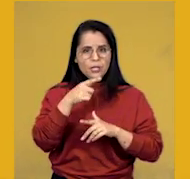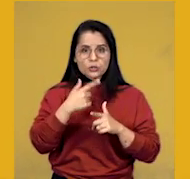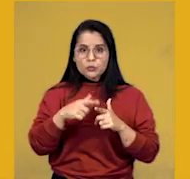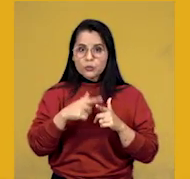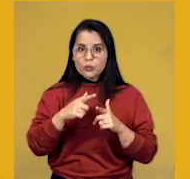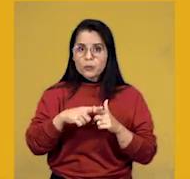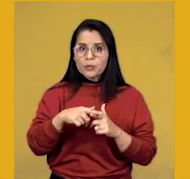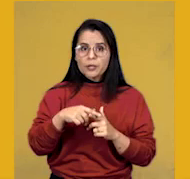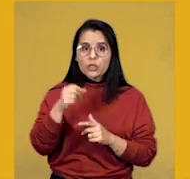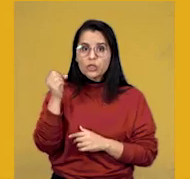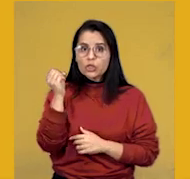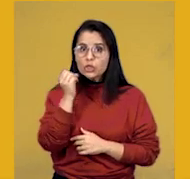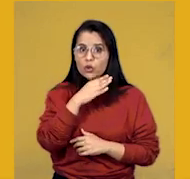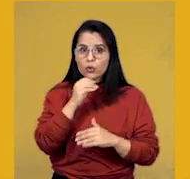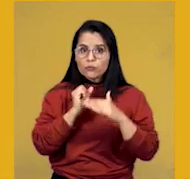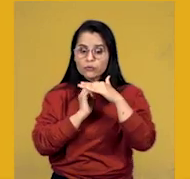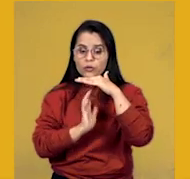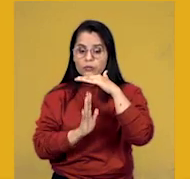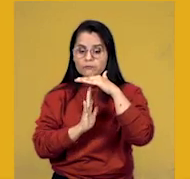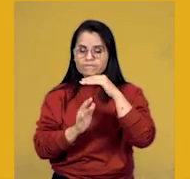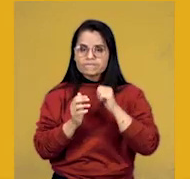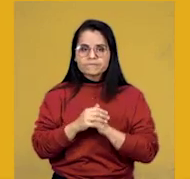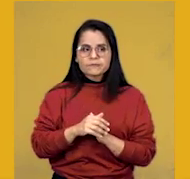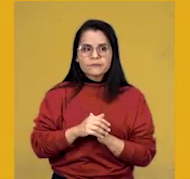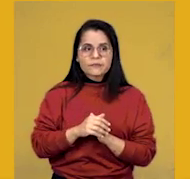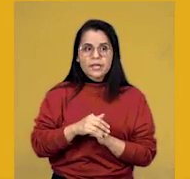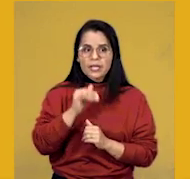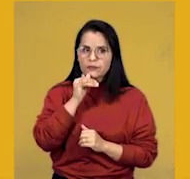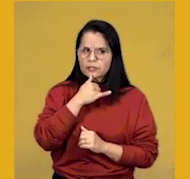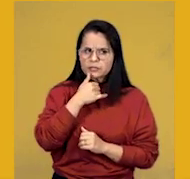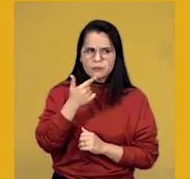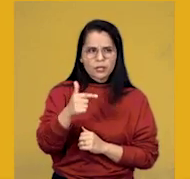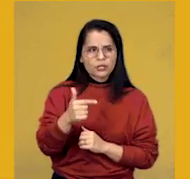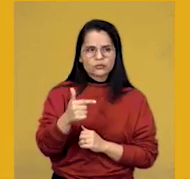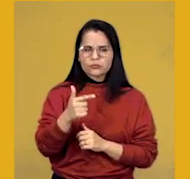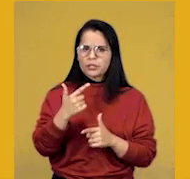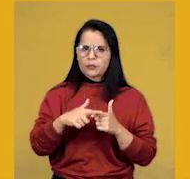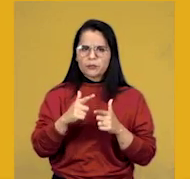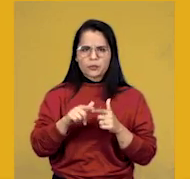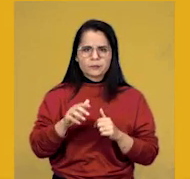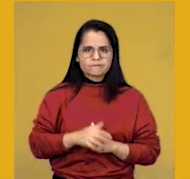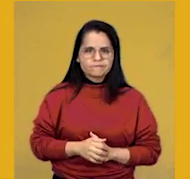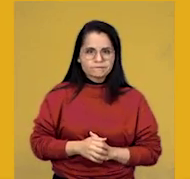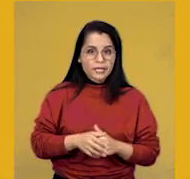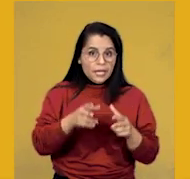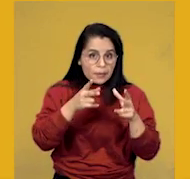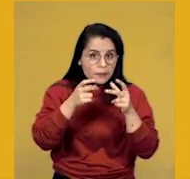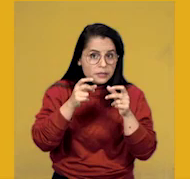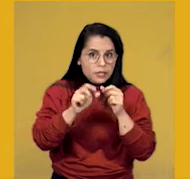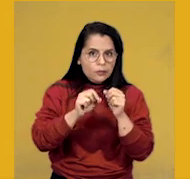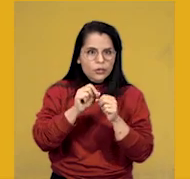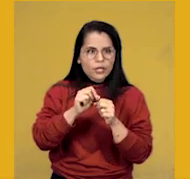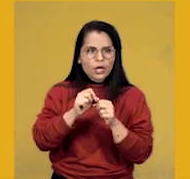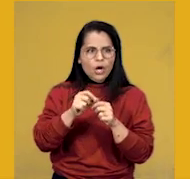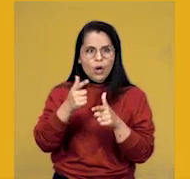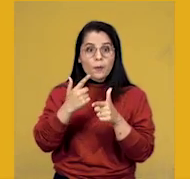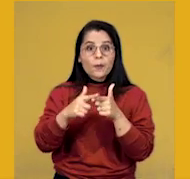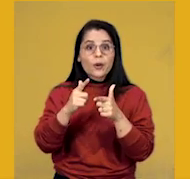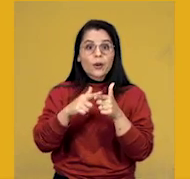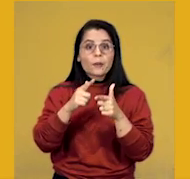onda imigratória. Infelizmente, não temos esse problema. E perceba que a palavra problema